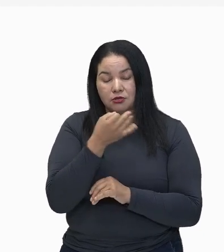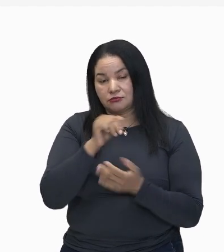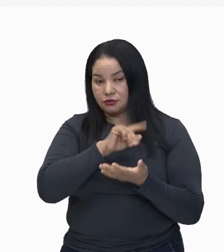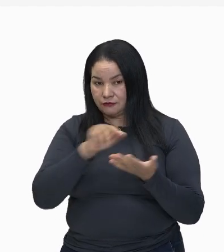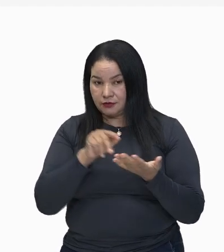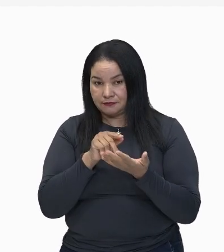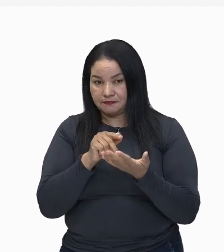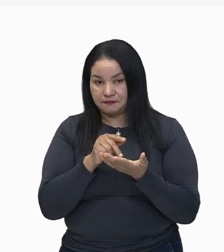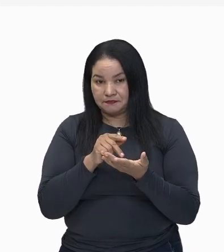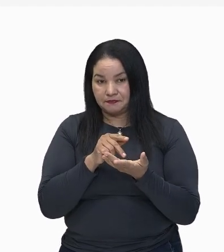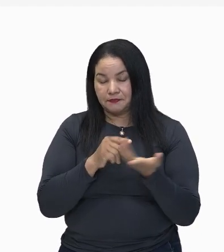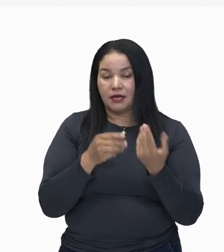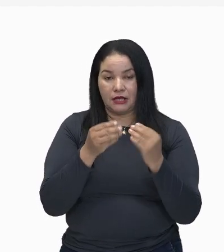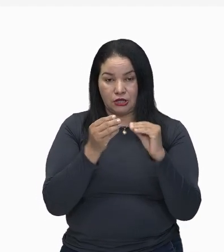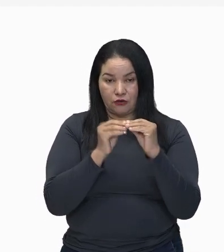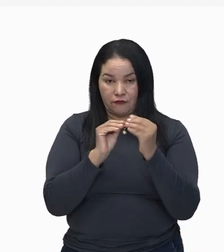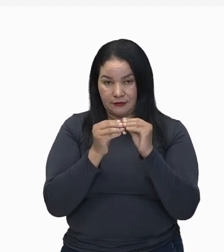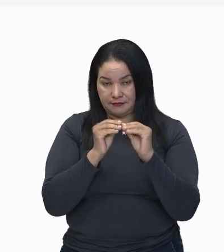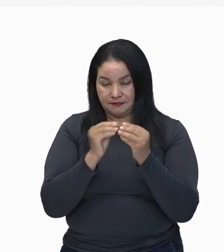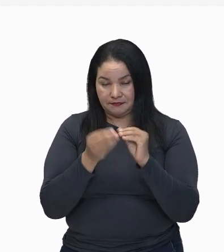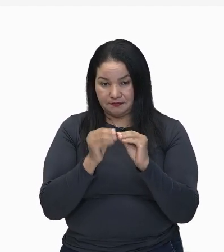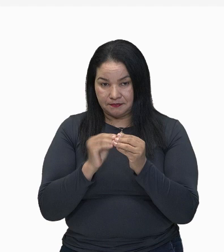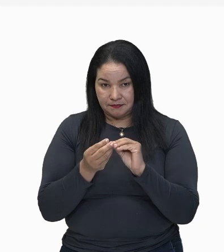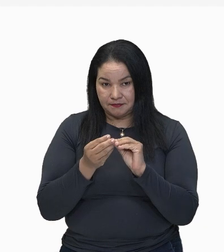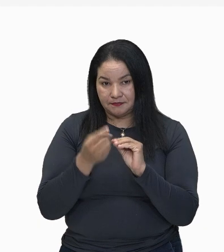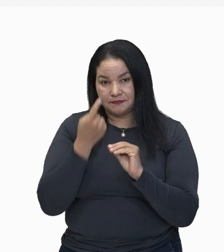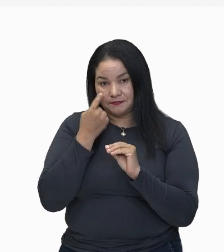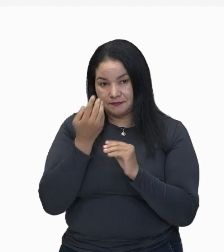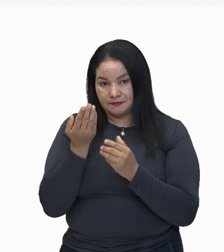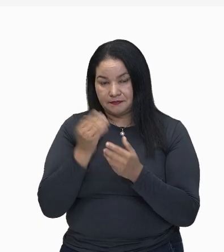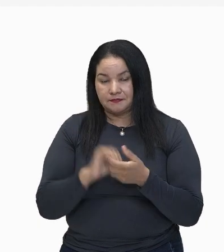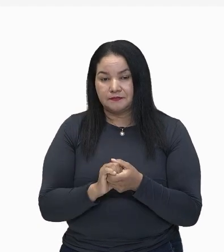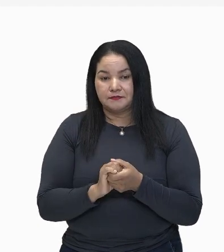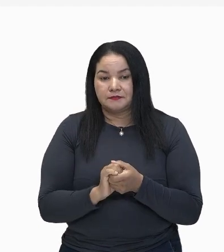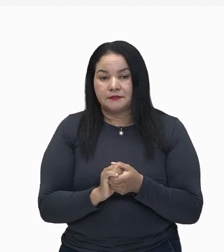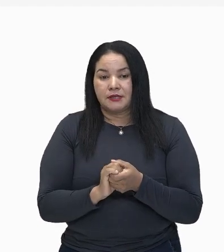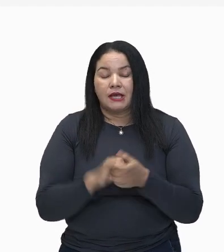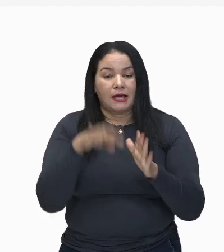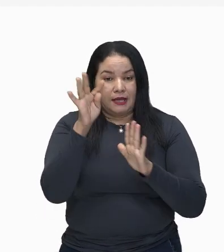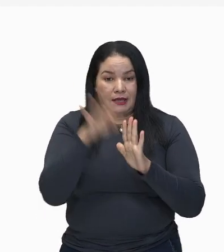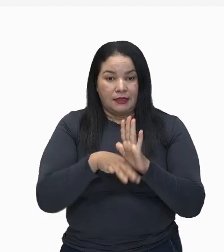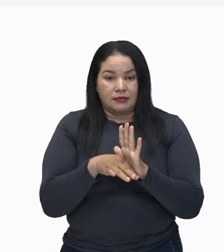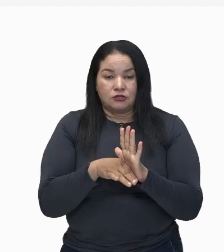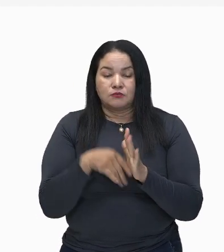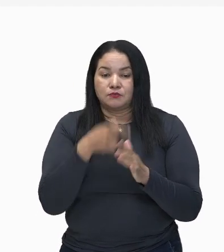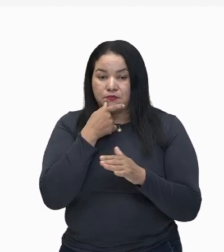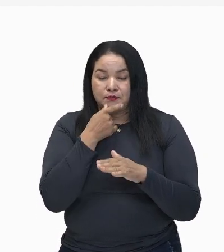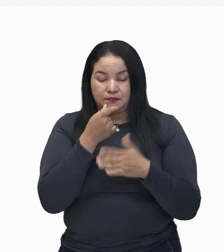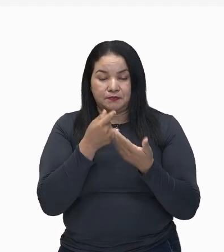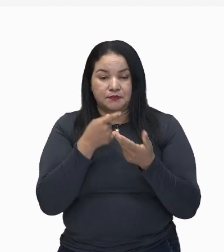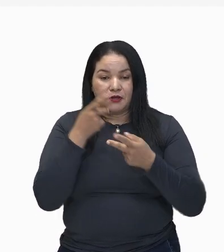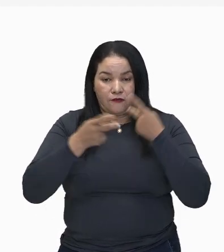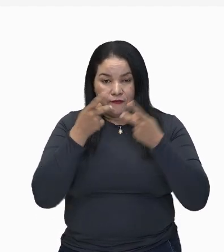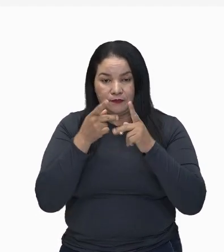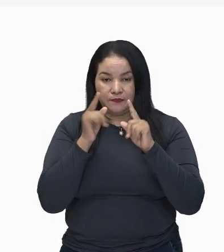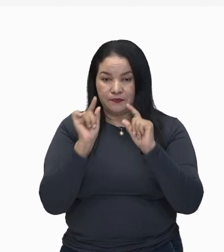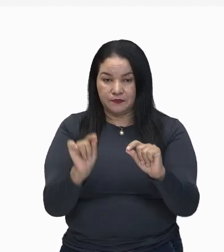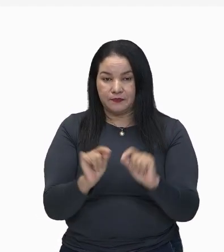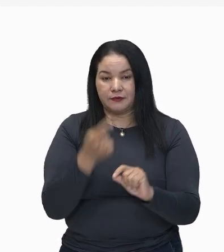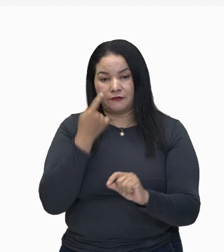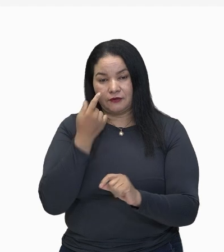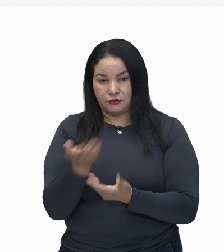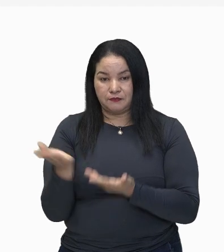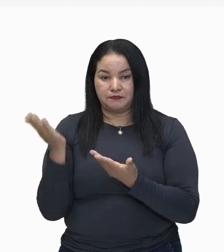as novelas. Então, nesse primeiro texto, nós temos aqui, o autor diz o seguinte, olha só, observe aí.